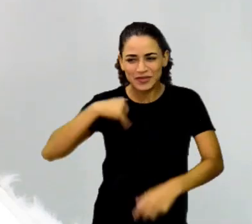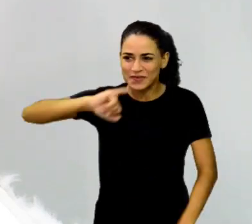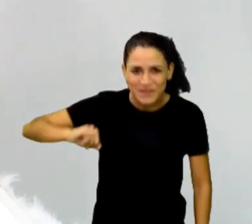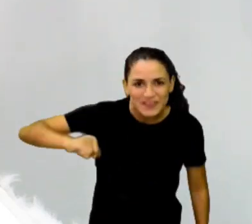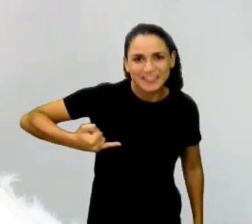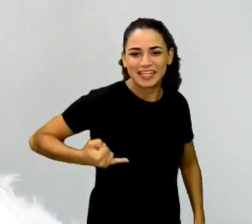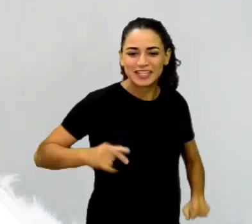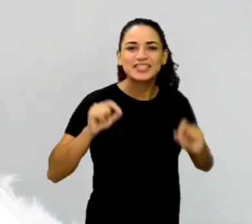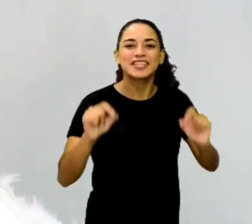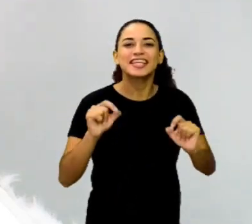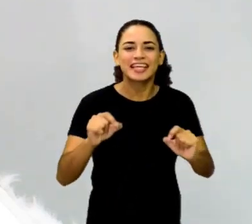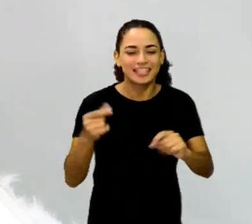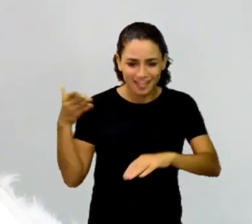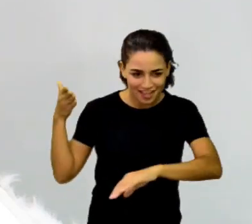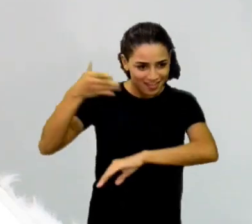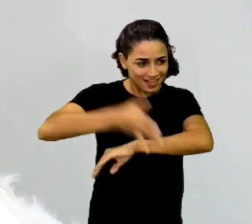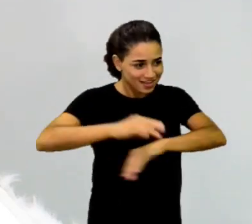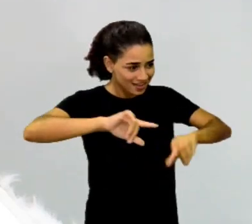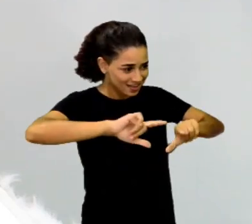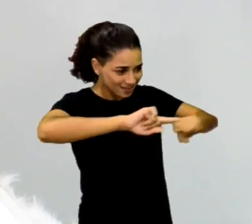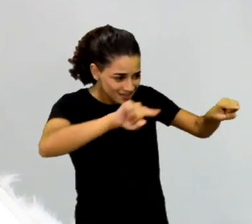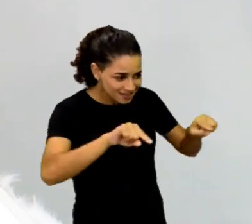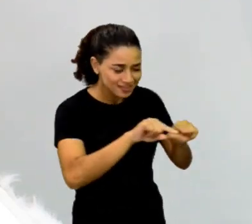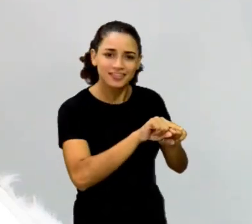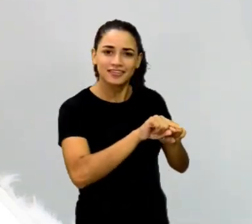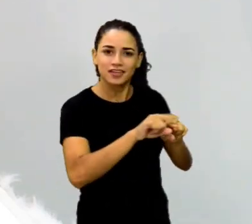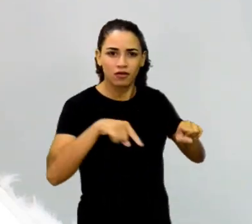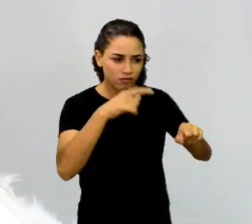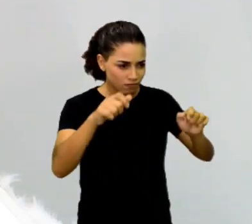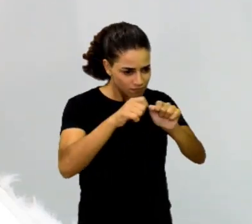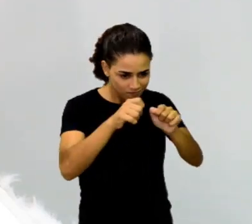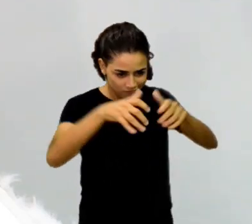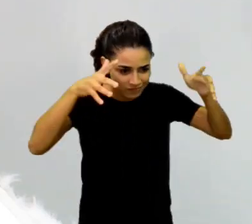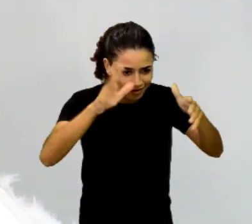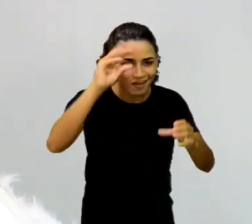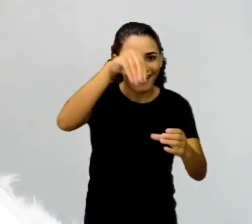de entrar aqui no estúdio e fazer a minha parte, né? Dar a minha aula.